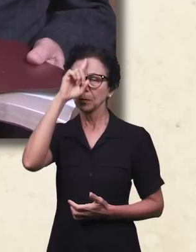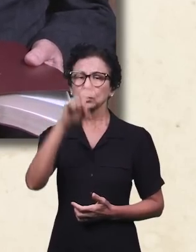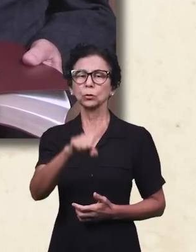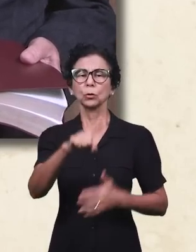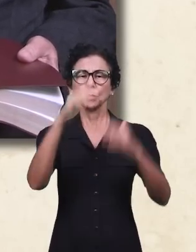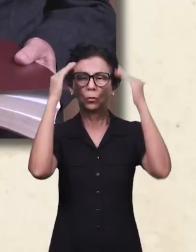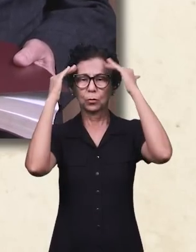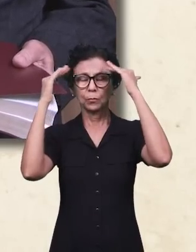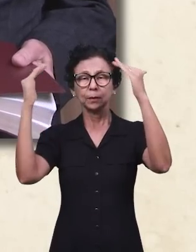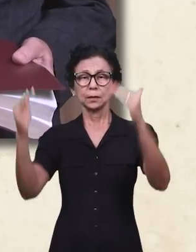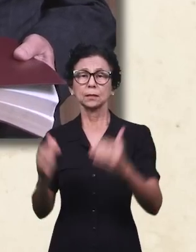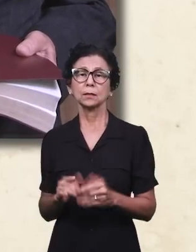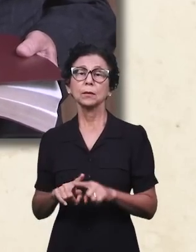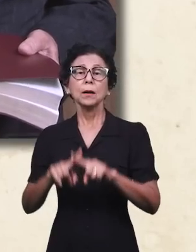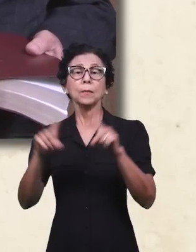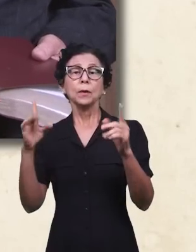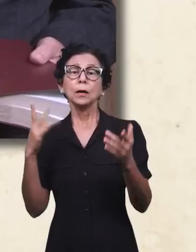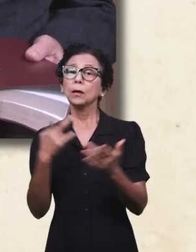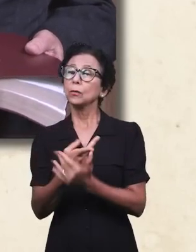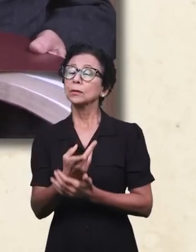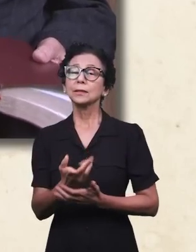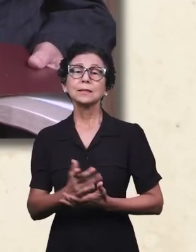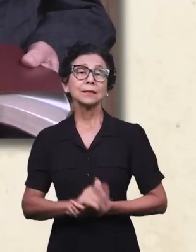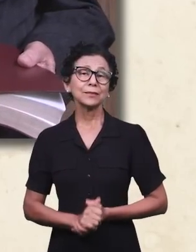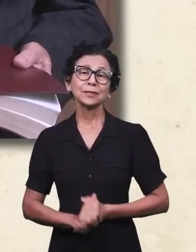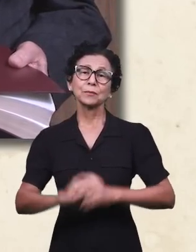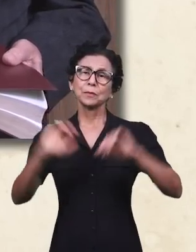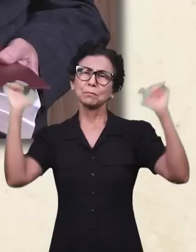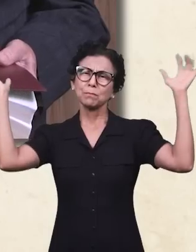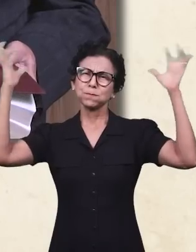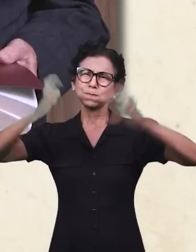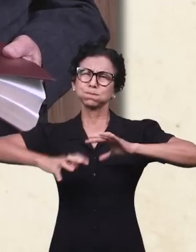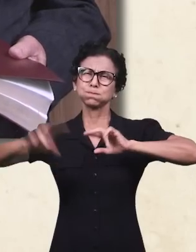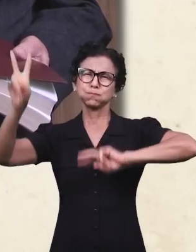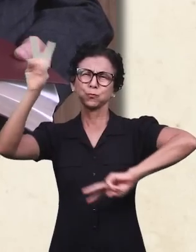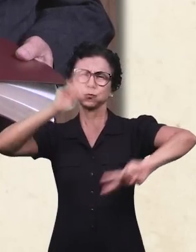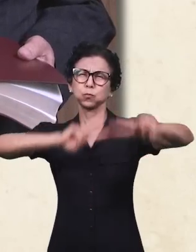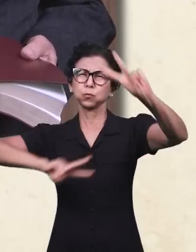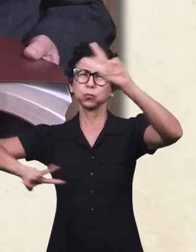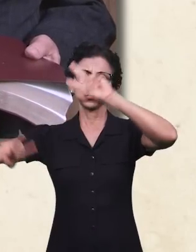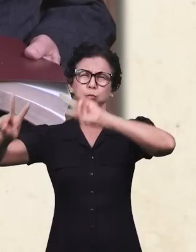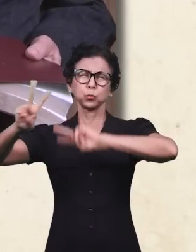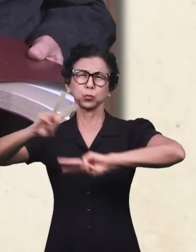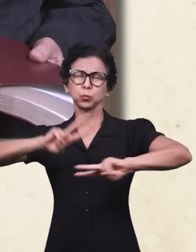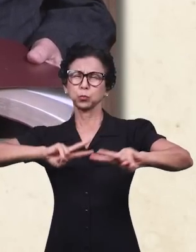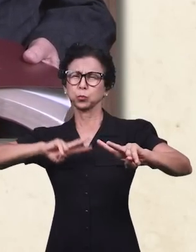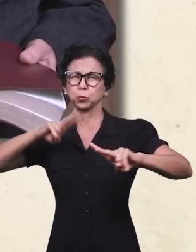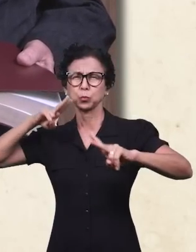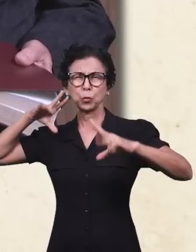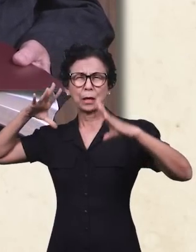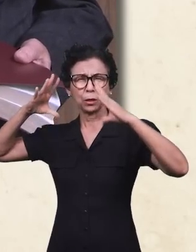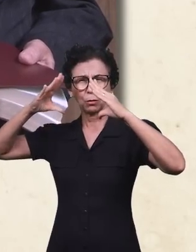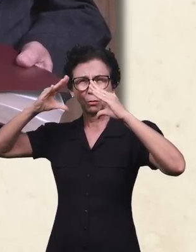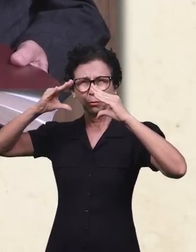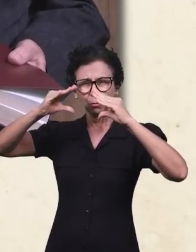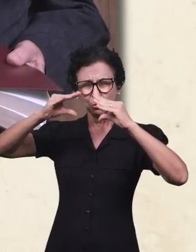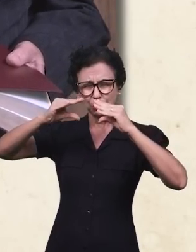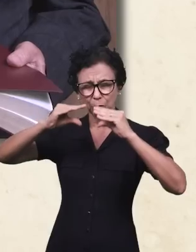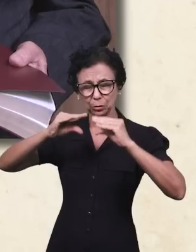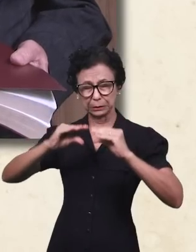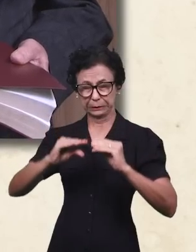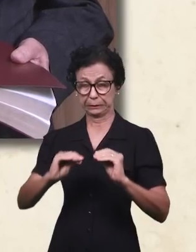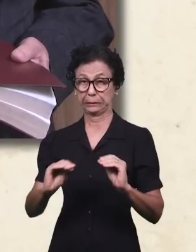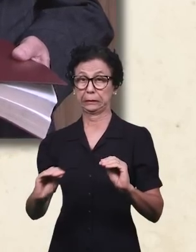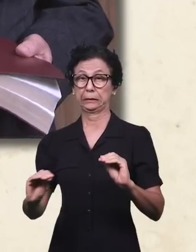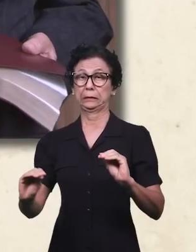a adversidade de uma tempestade que se levantou no mar. E era já a 4ª vigília da noite, naquela